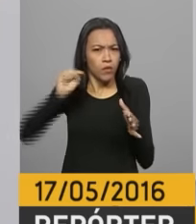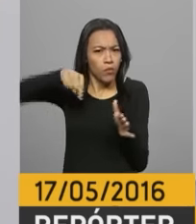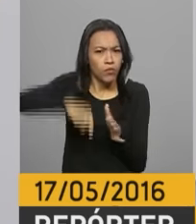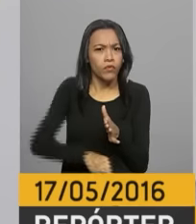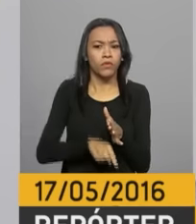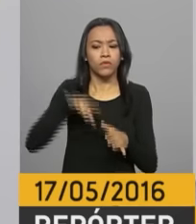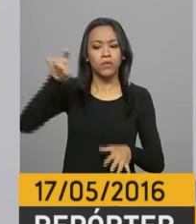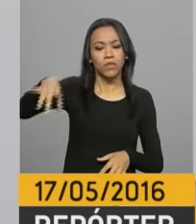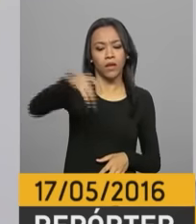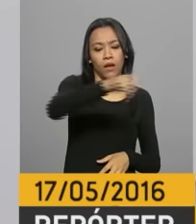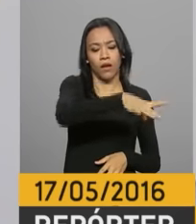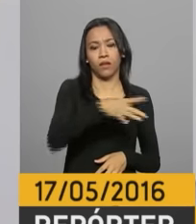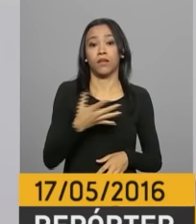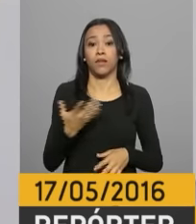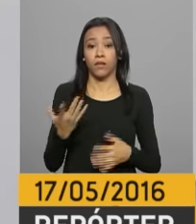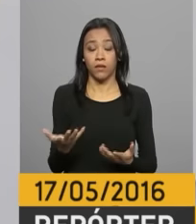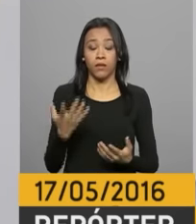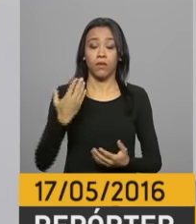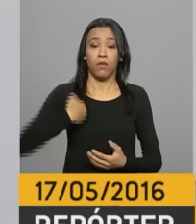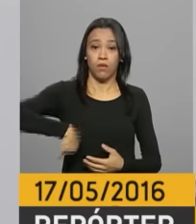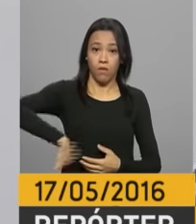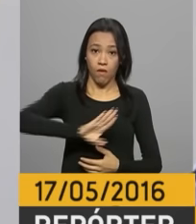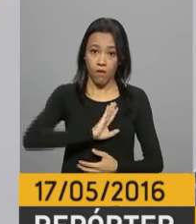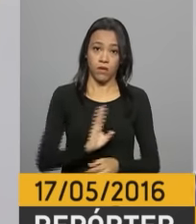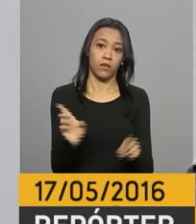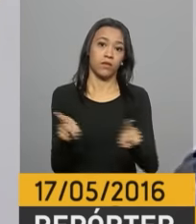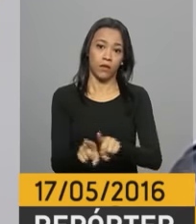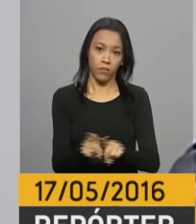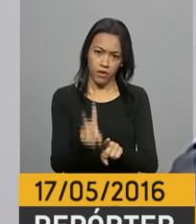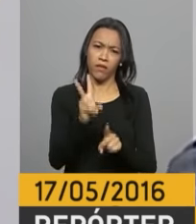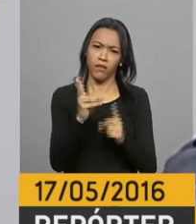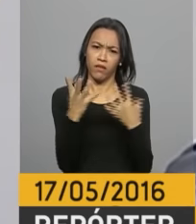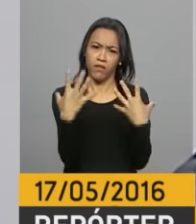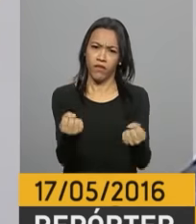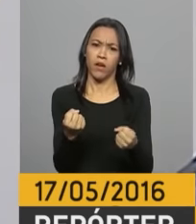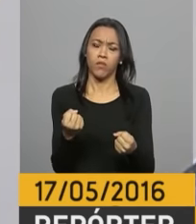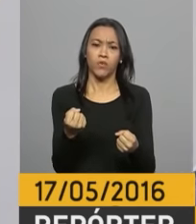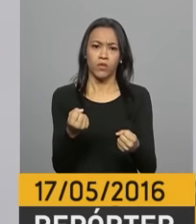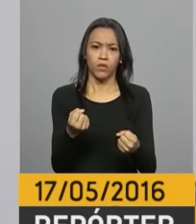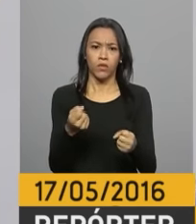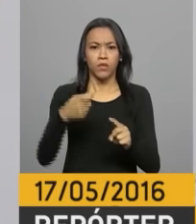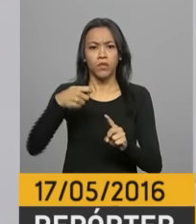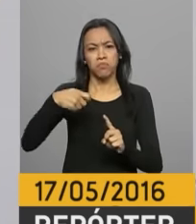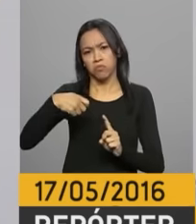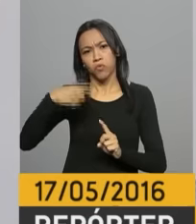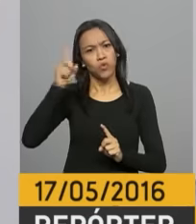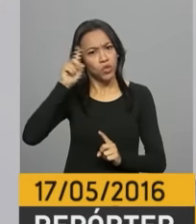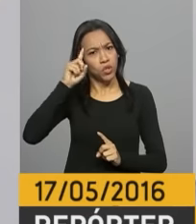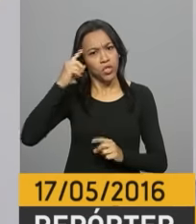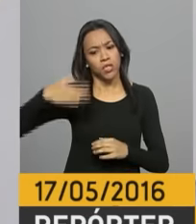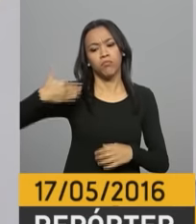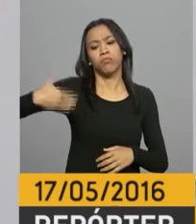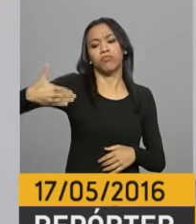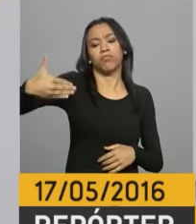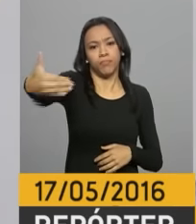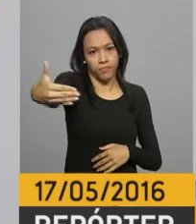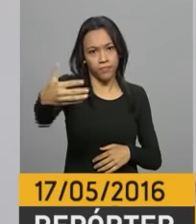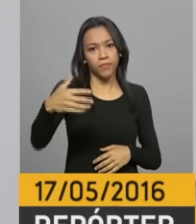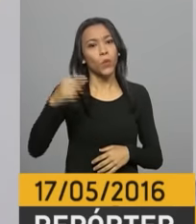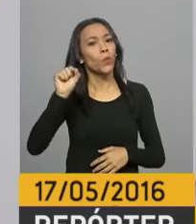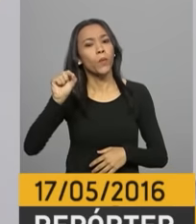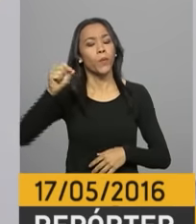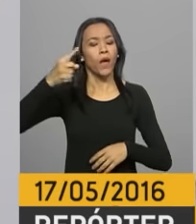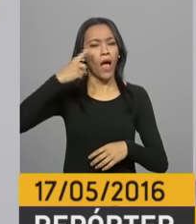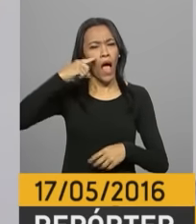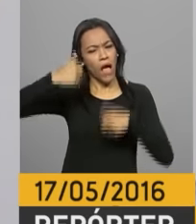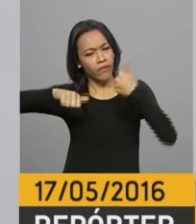E também estaremos continuando nos próximos dias a avaliar